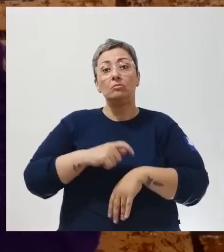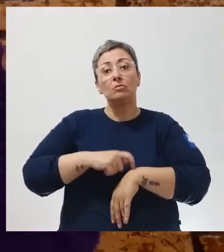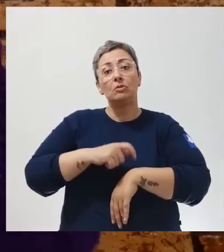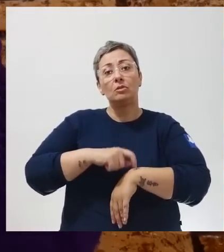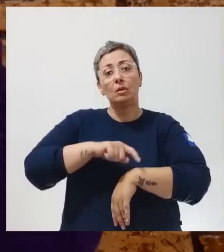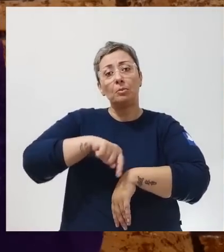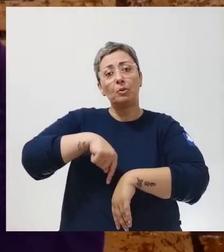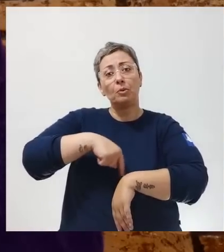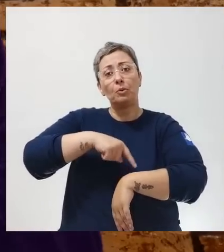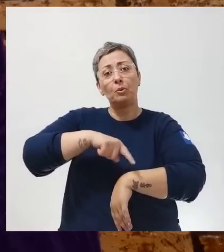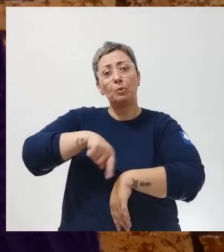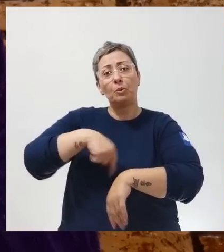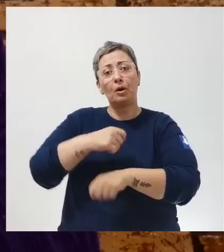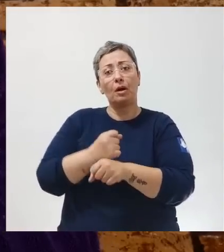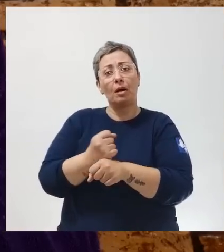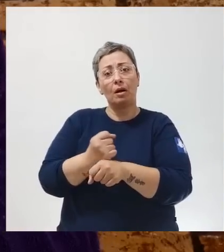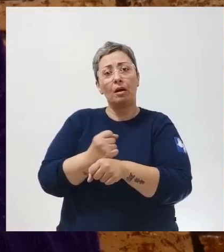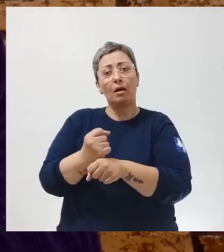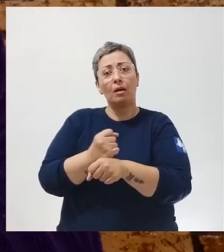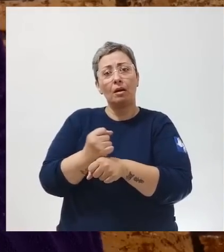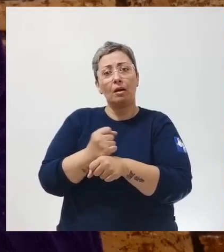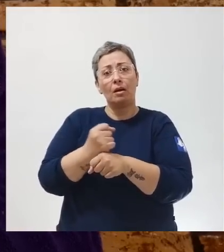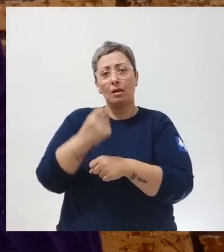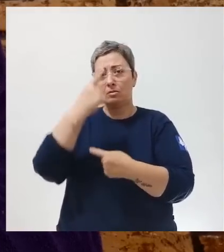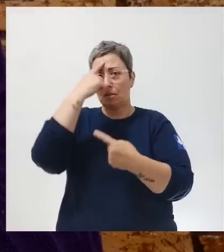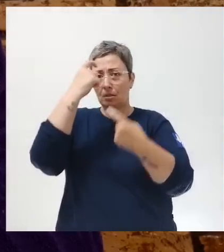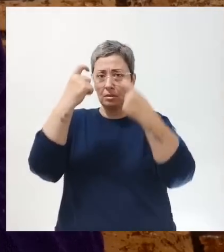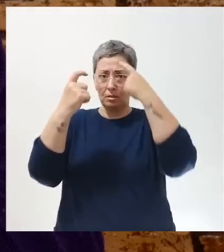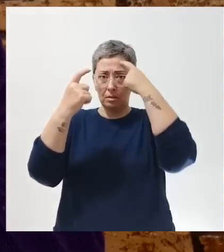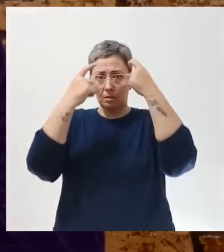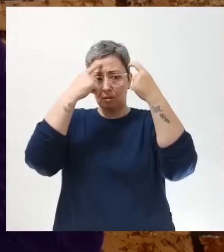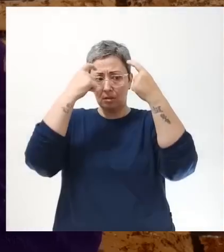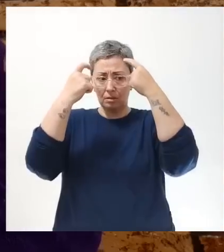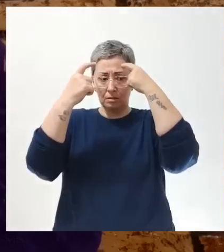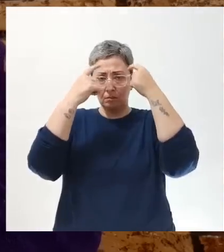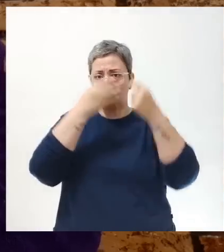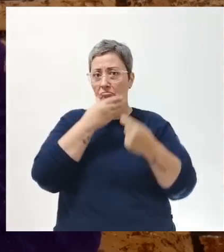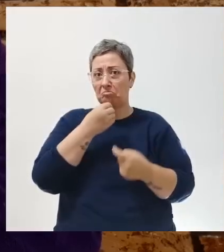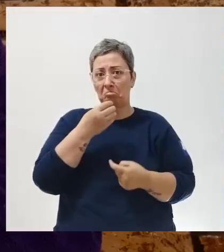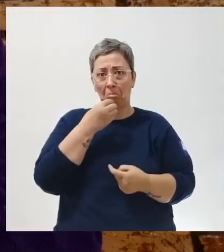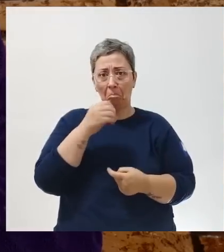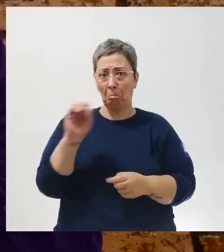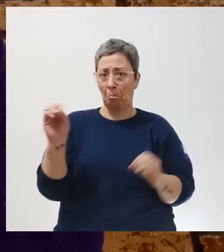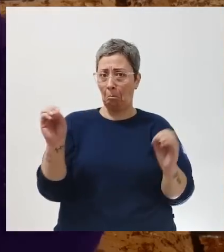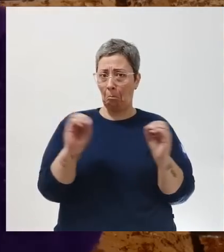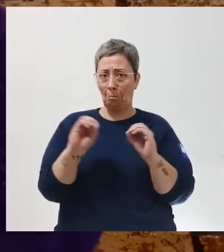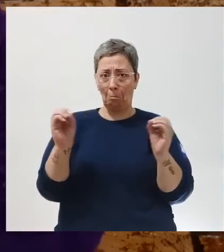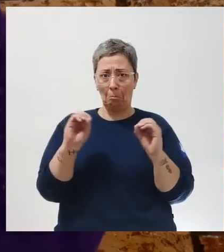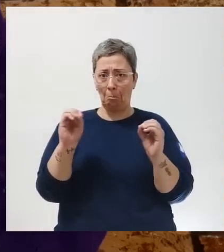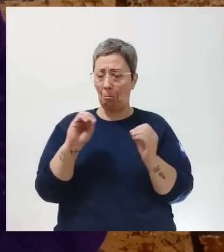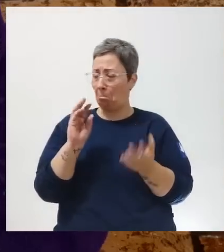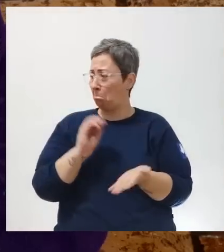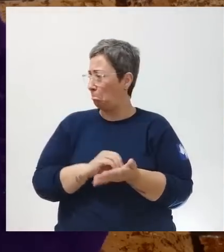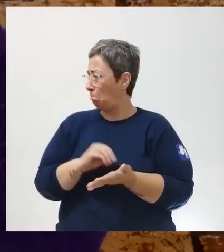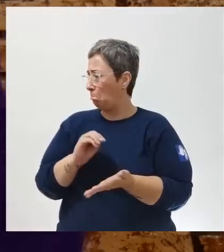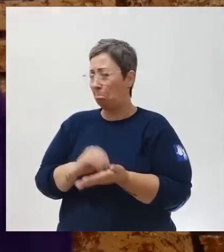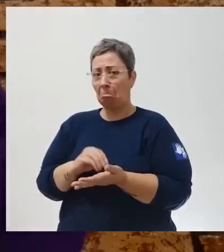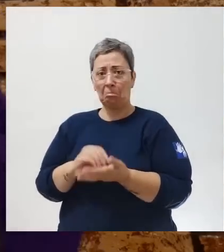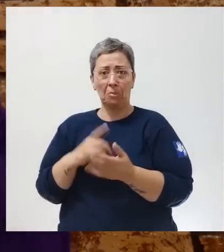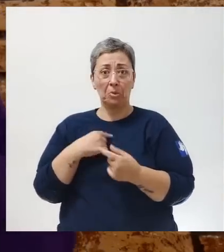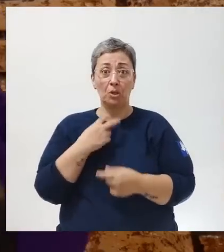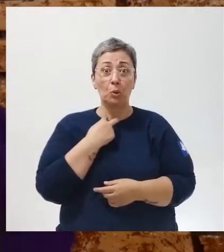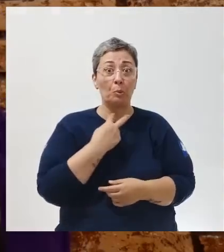O tempo correu seus anos. Ideias? O rei não teve mais nem sentiu falta,